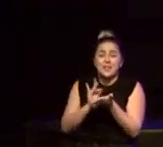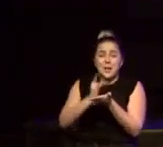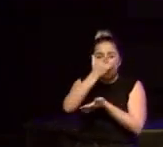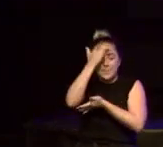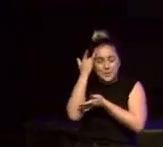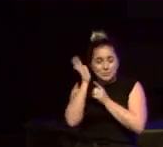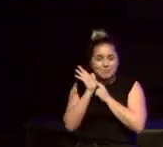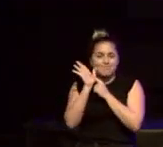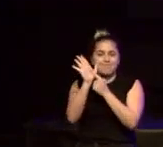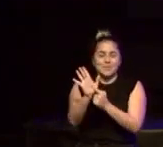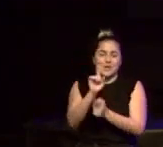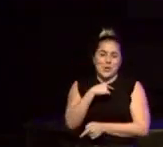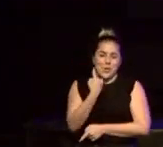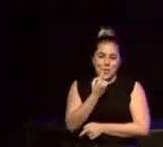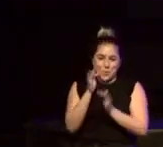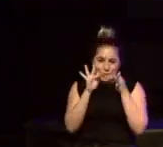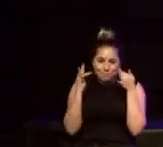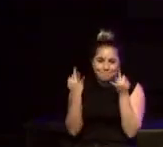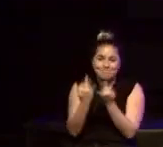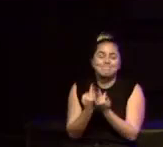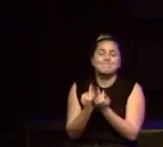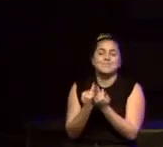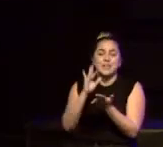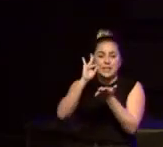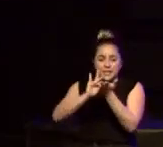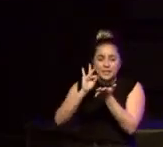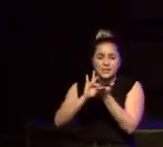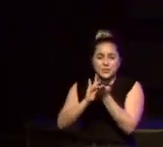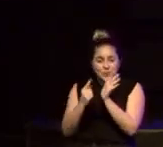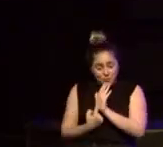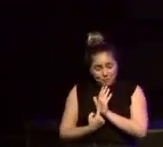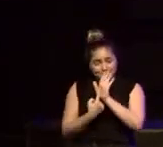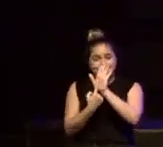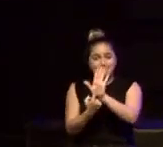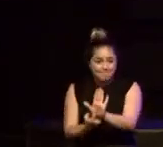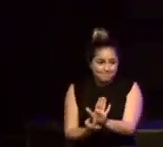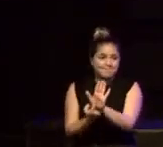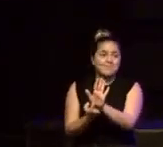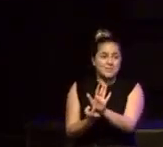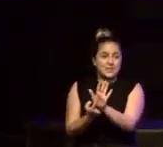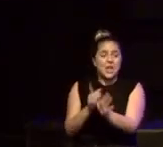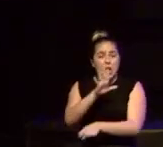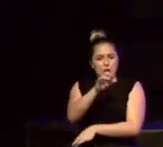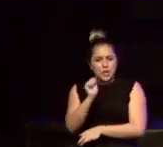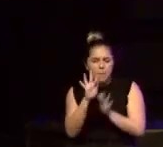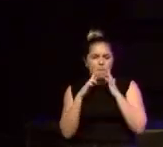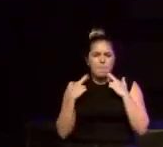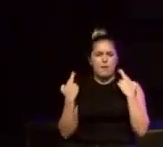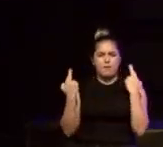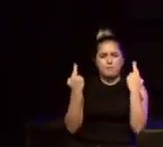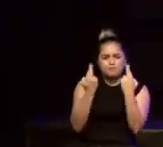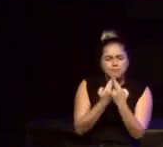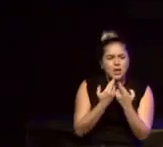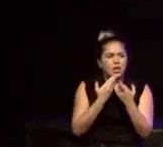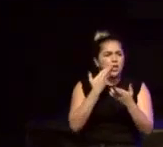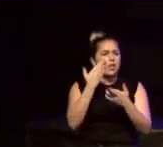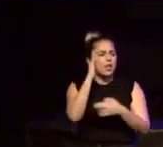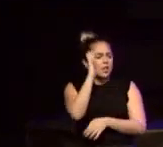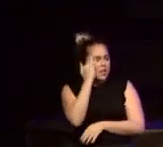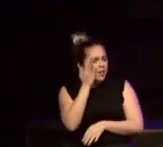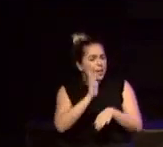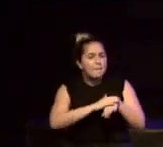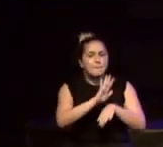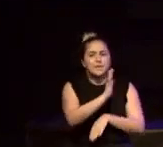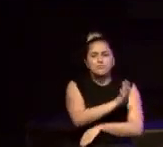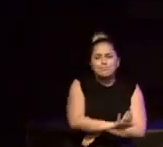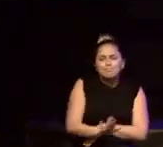tinha demonstrado com a nossa família. E de fato nós vimos isso acontecer aqui. Chamaram a gente para uma reunião para entender mais sobre o João, o